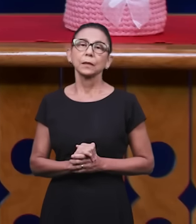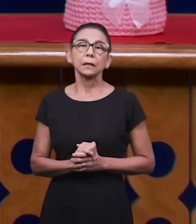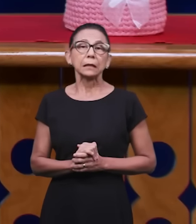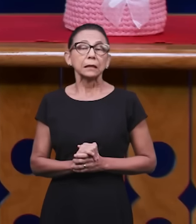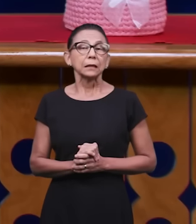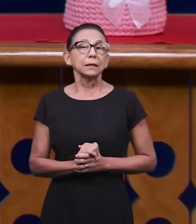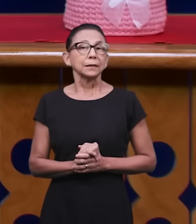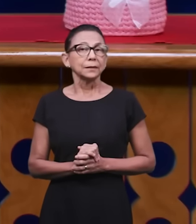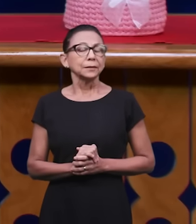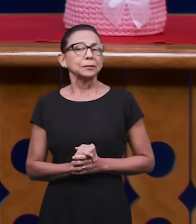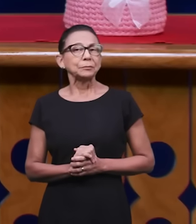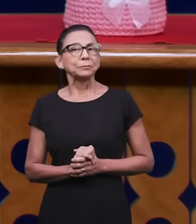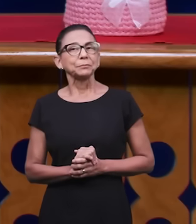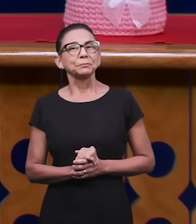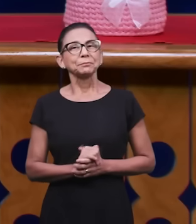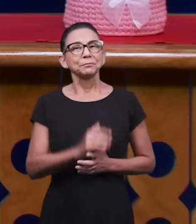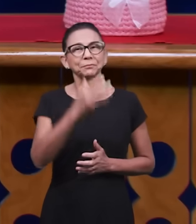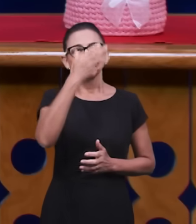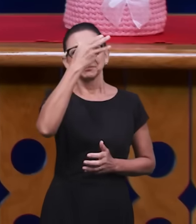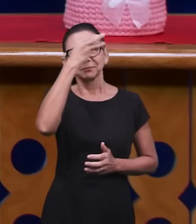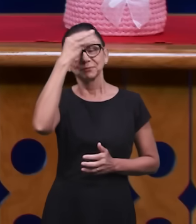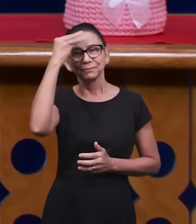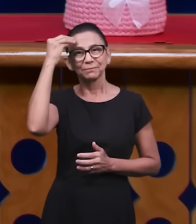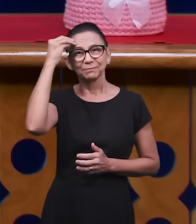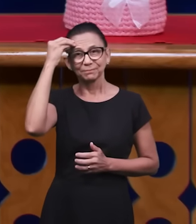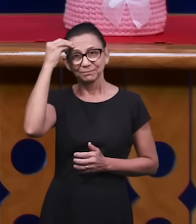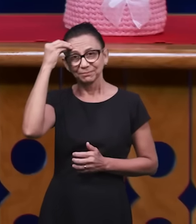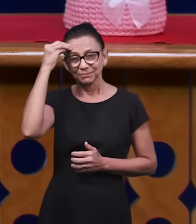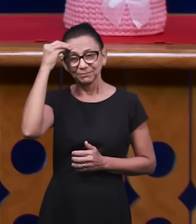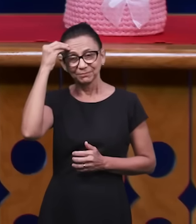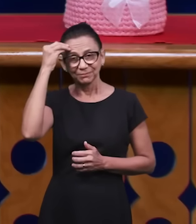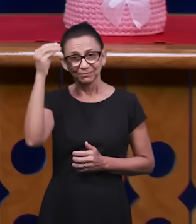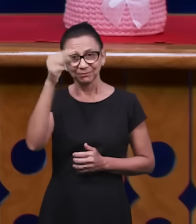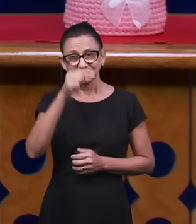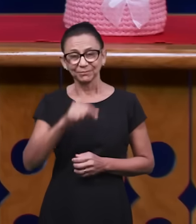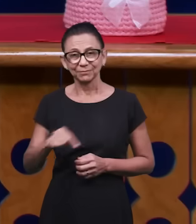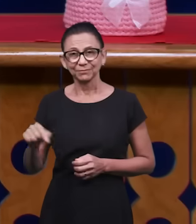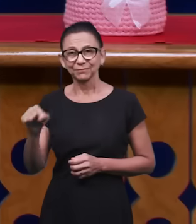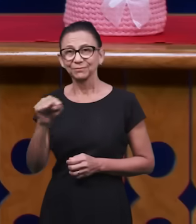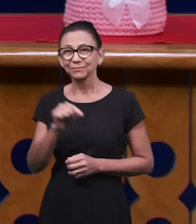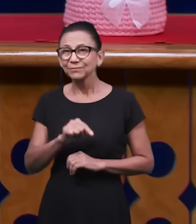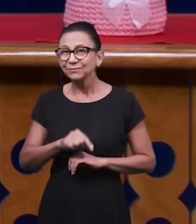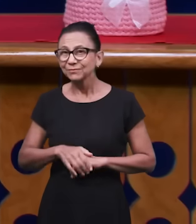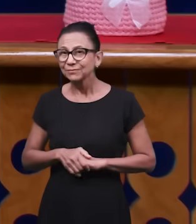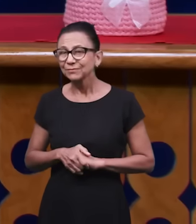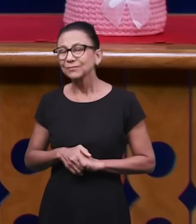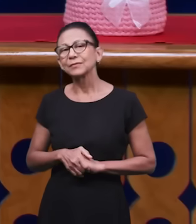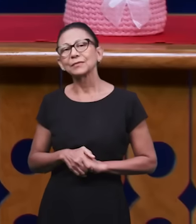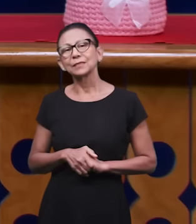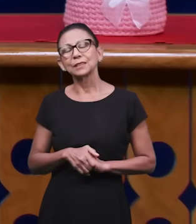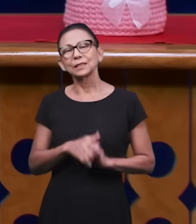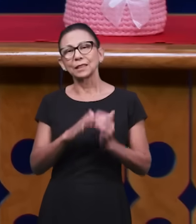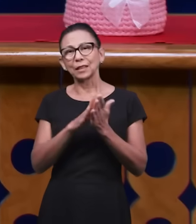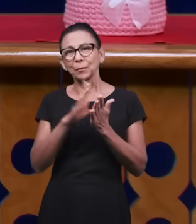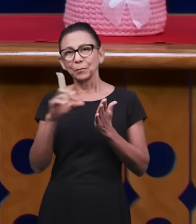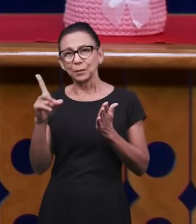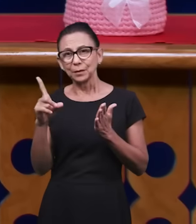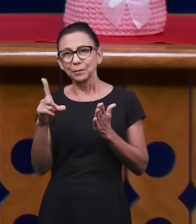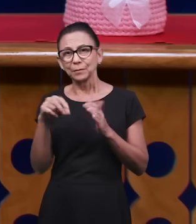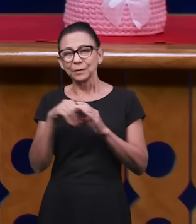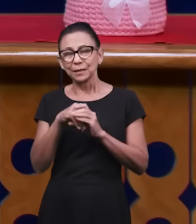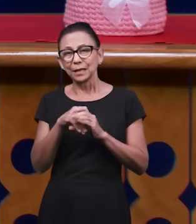esquecemos de cumprir todo o ensinamento da palavra do Senhor, que